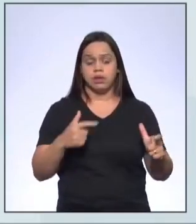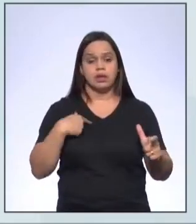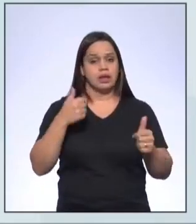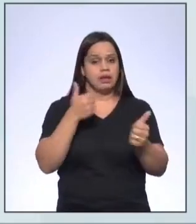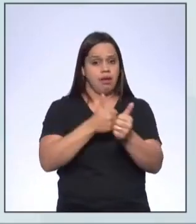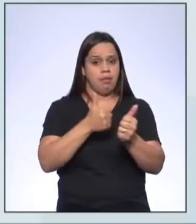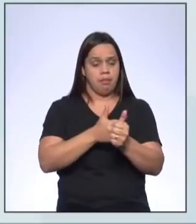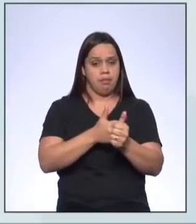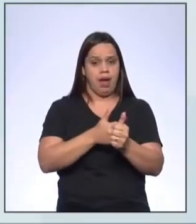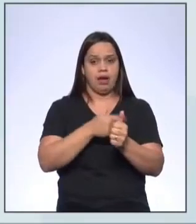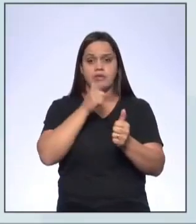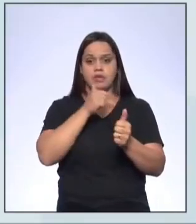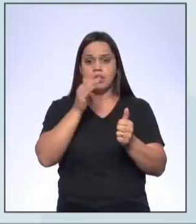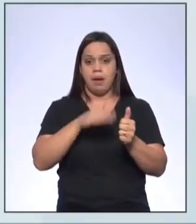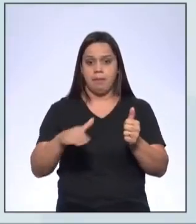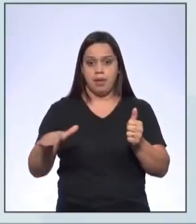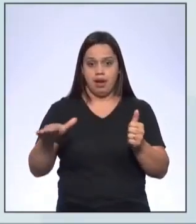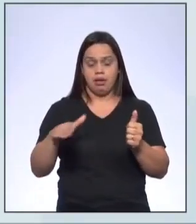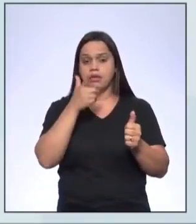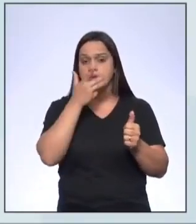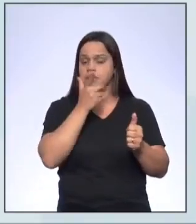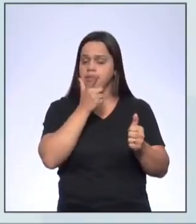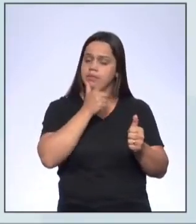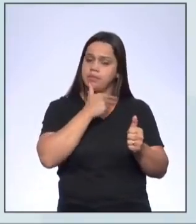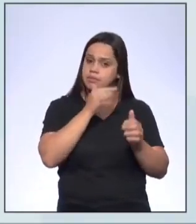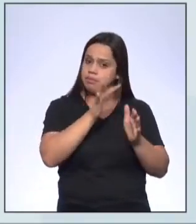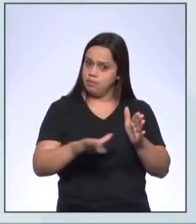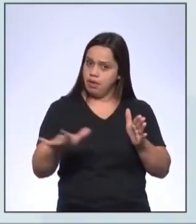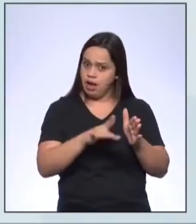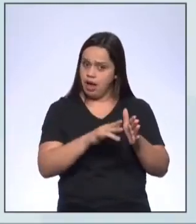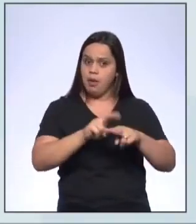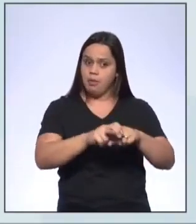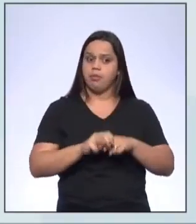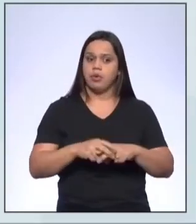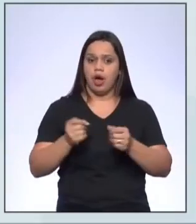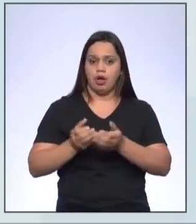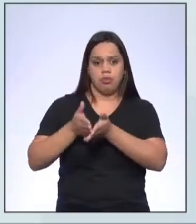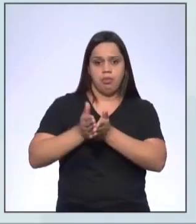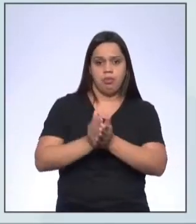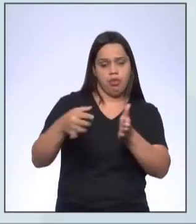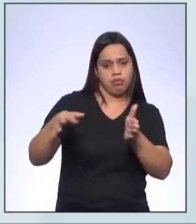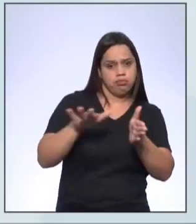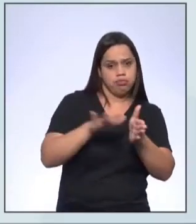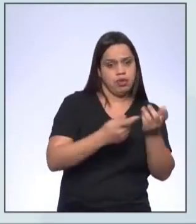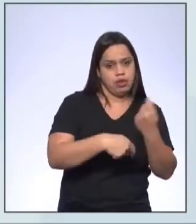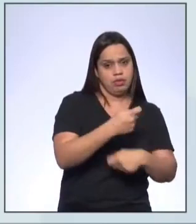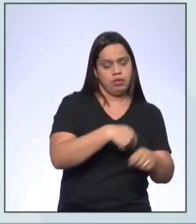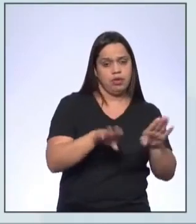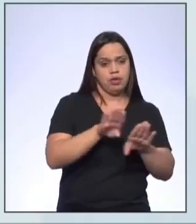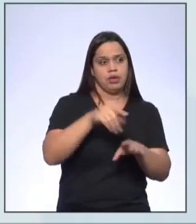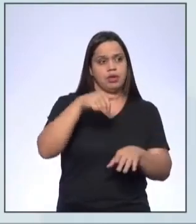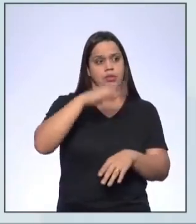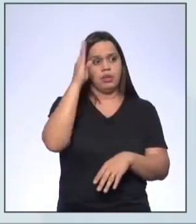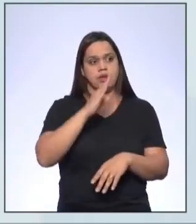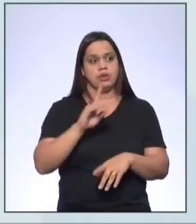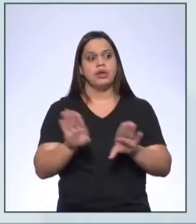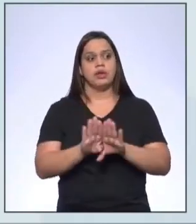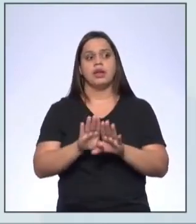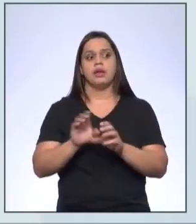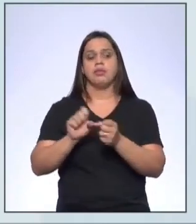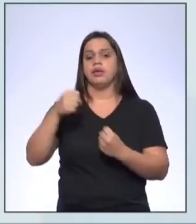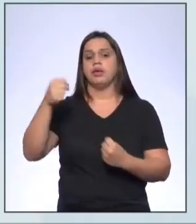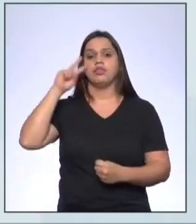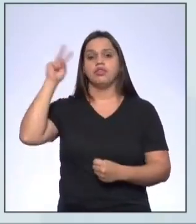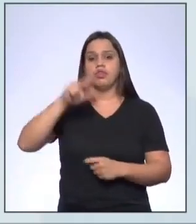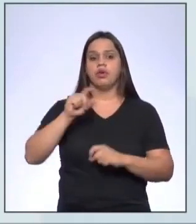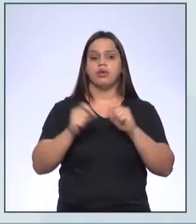litorânea por causa da economia no Brasil. Tá? E o mapa das atividades econômicas do Brasil, tá ok? Que é